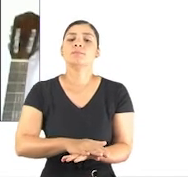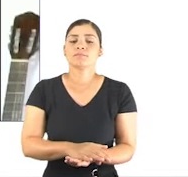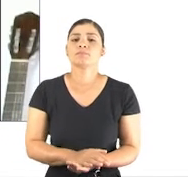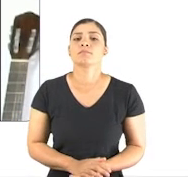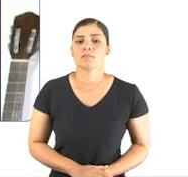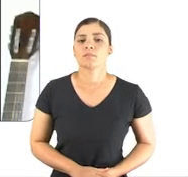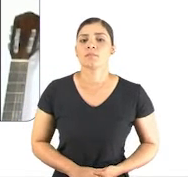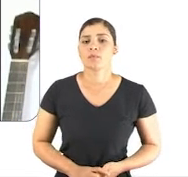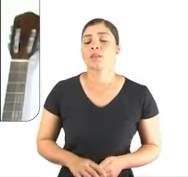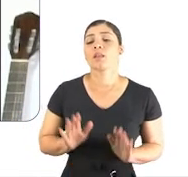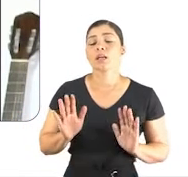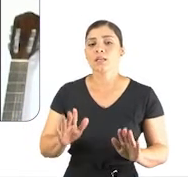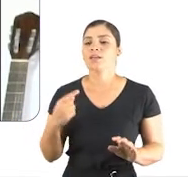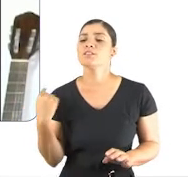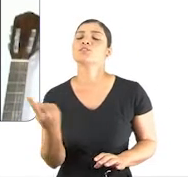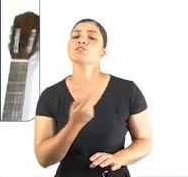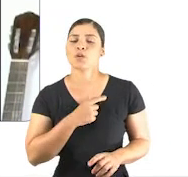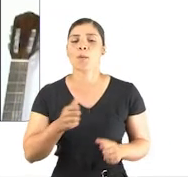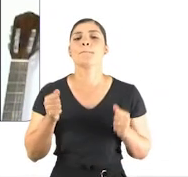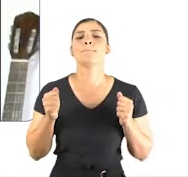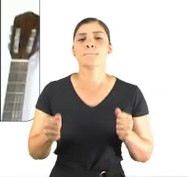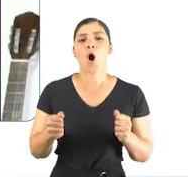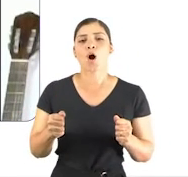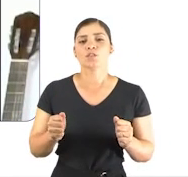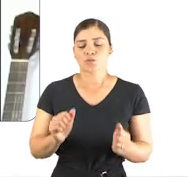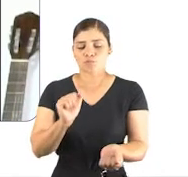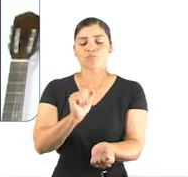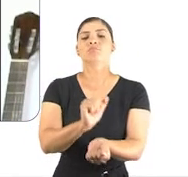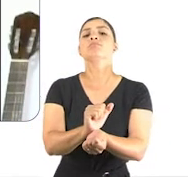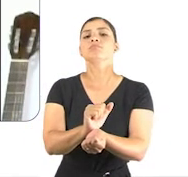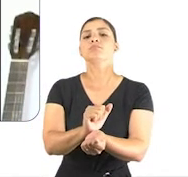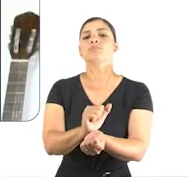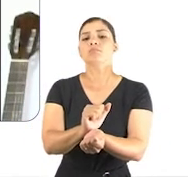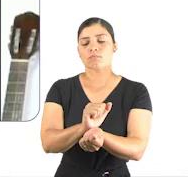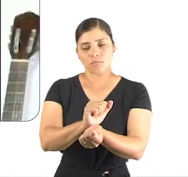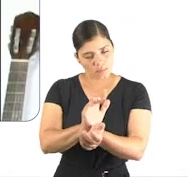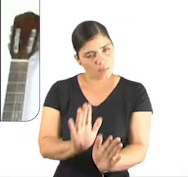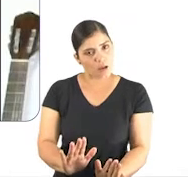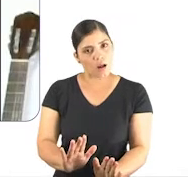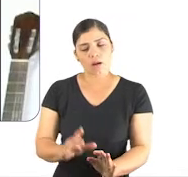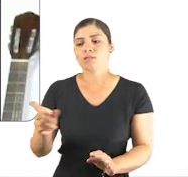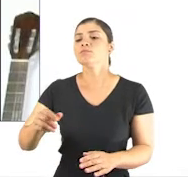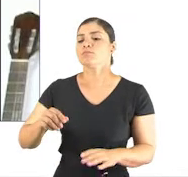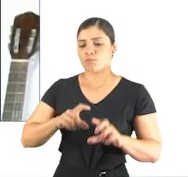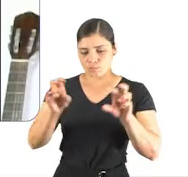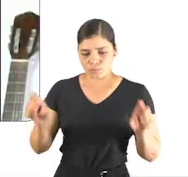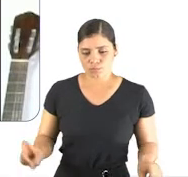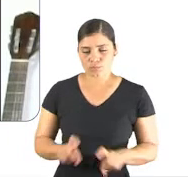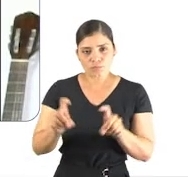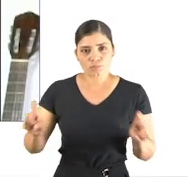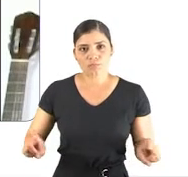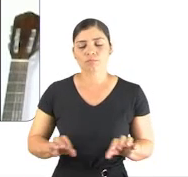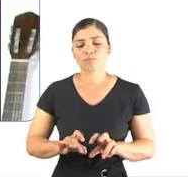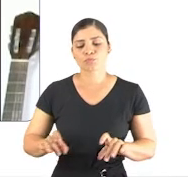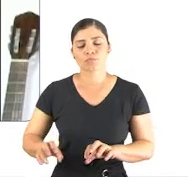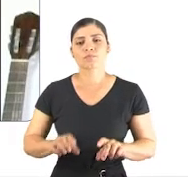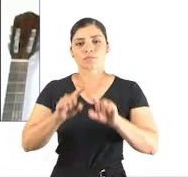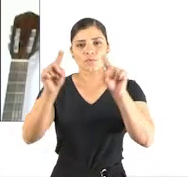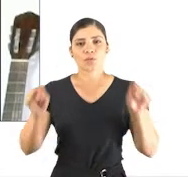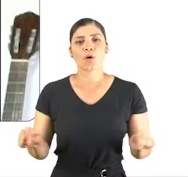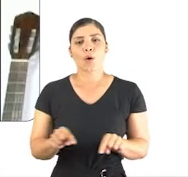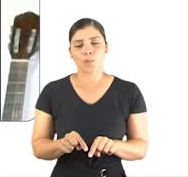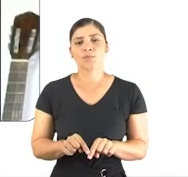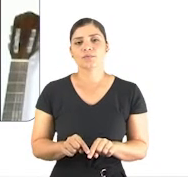gente pode ter aí uma parada de operação de máquina que muitas vezes a peça